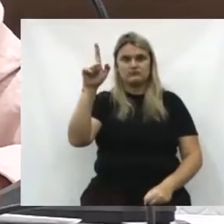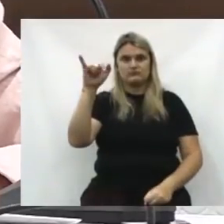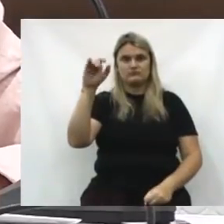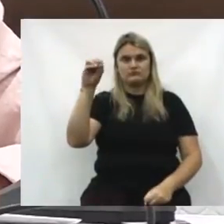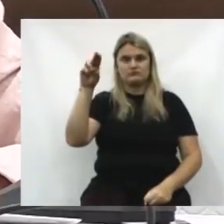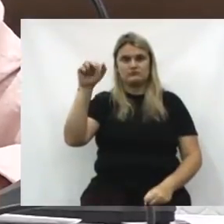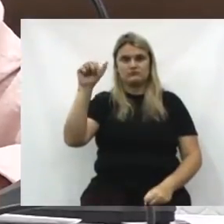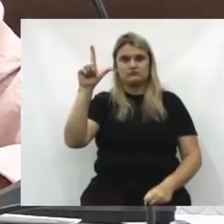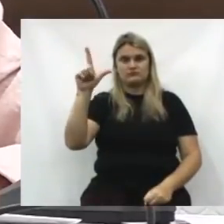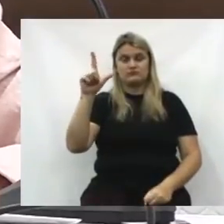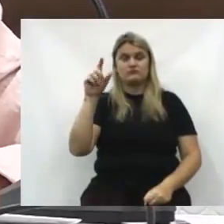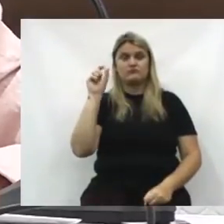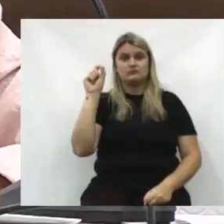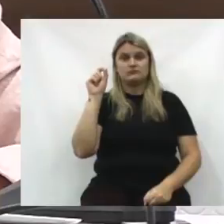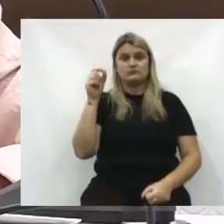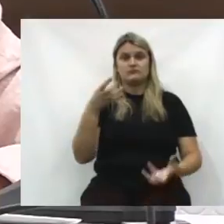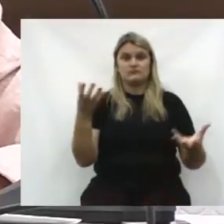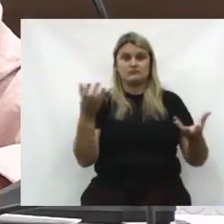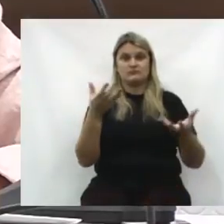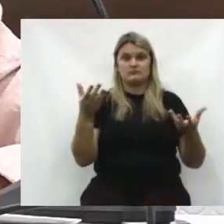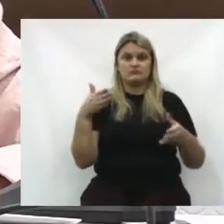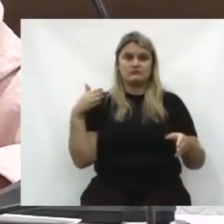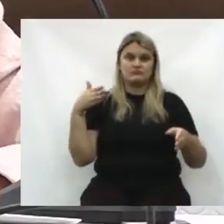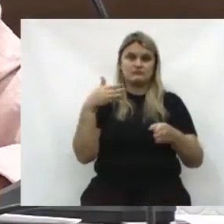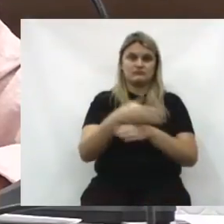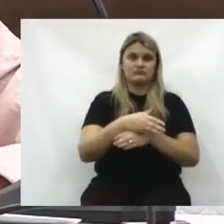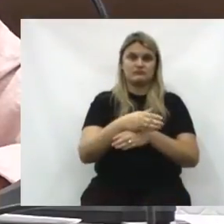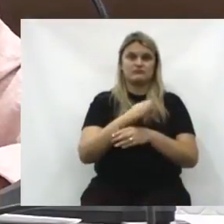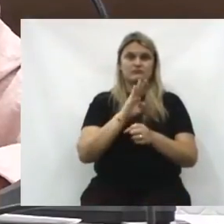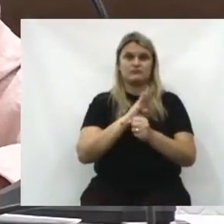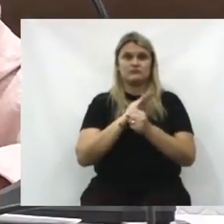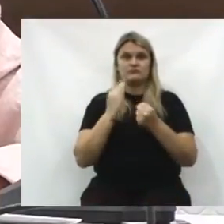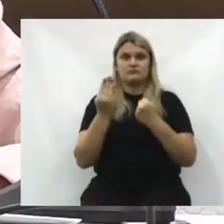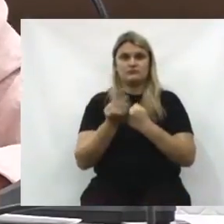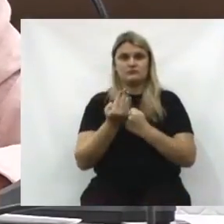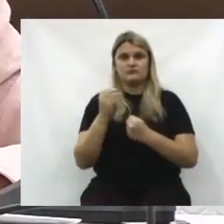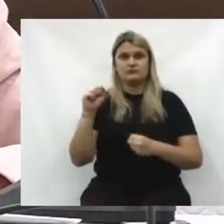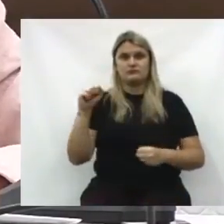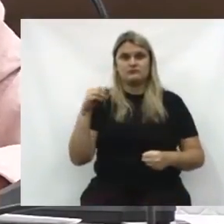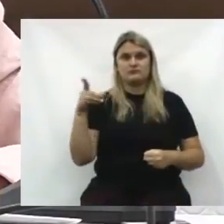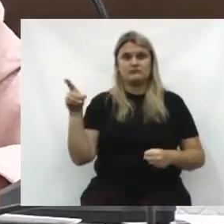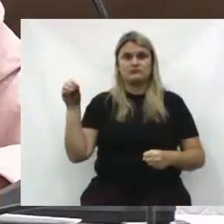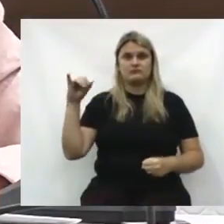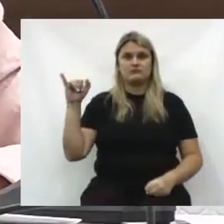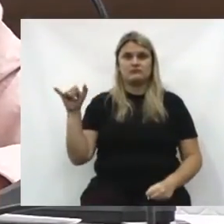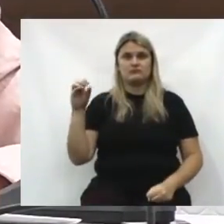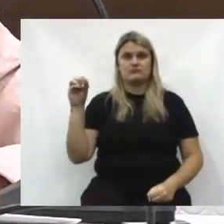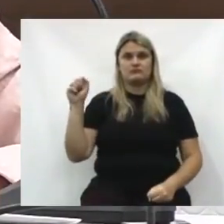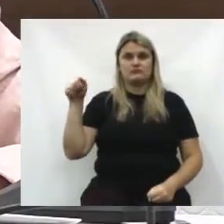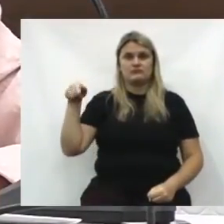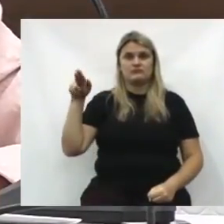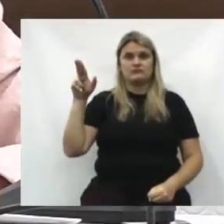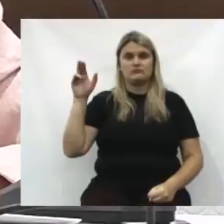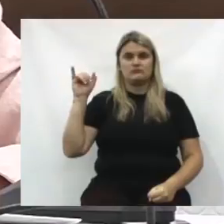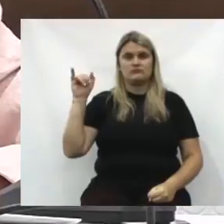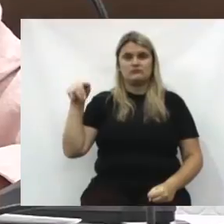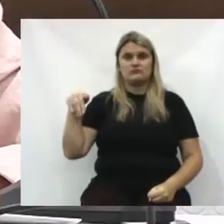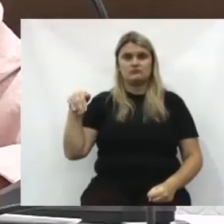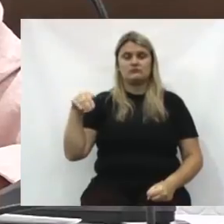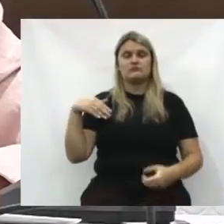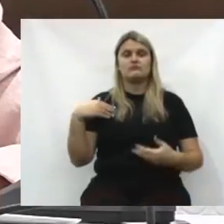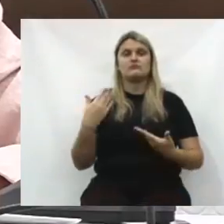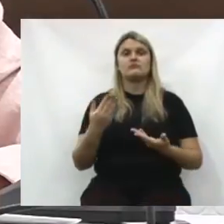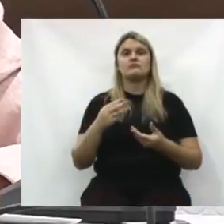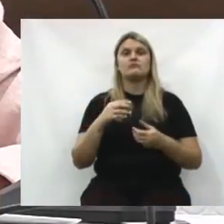Regional, acesso, caso queiram adentrar no bairro São Joaquim, utilizando a